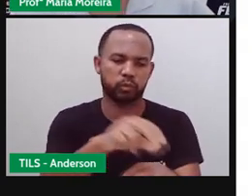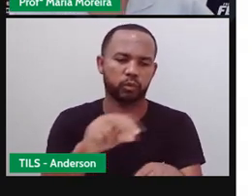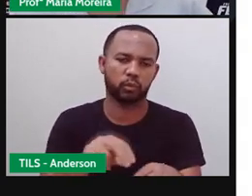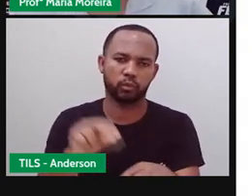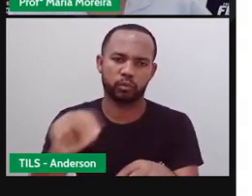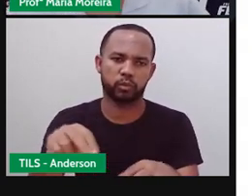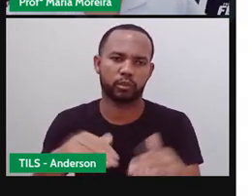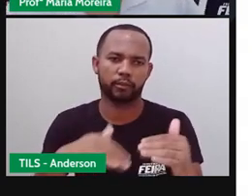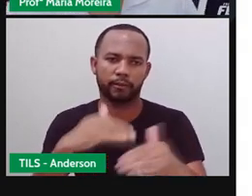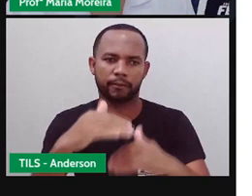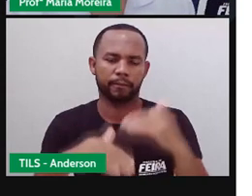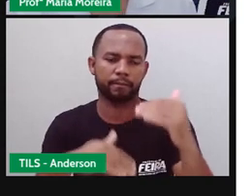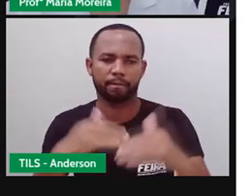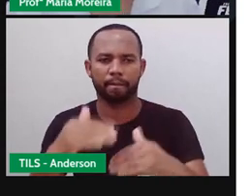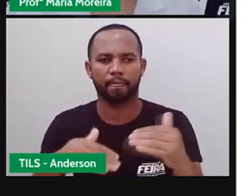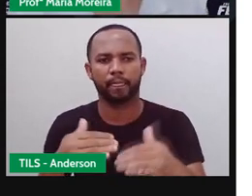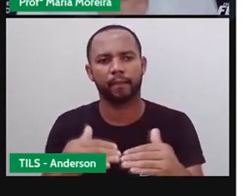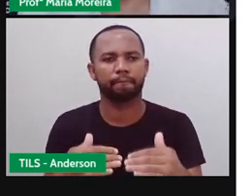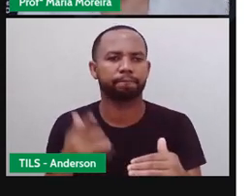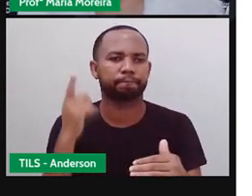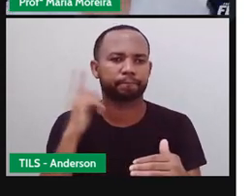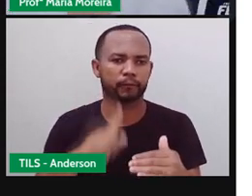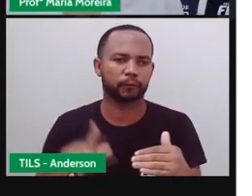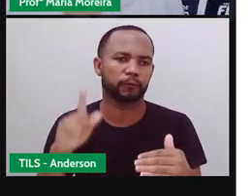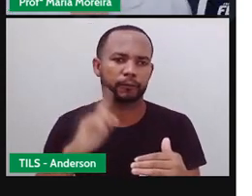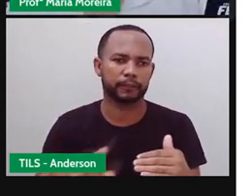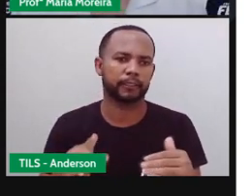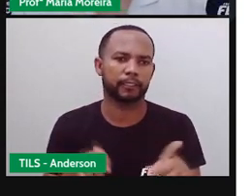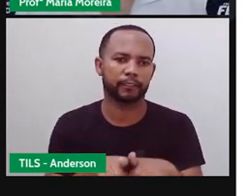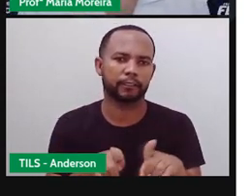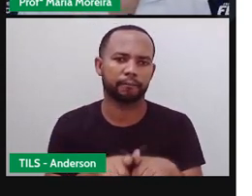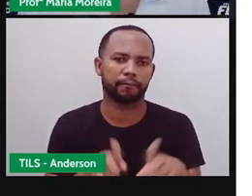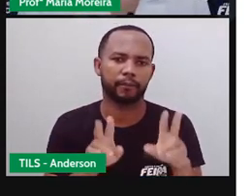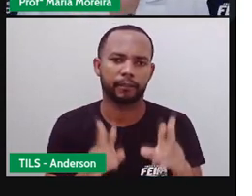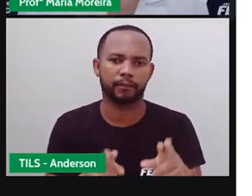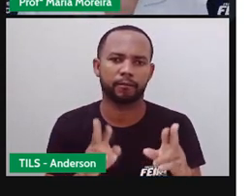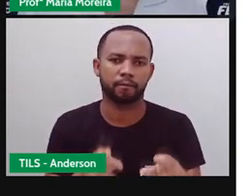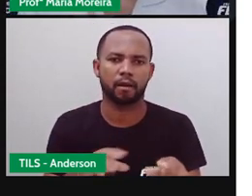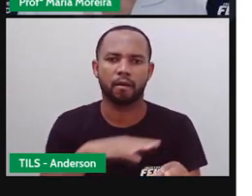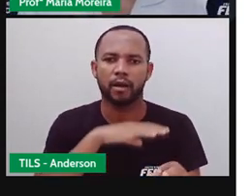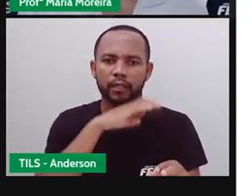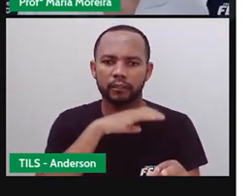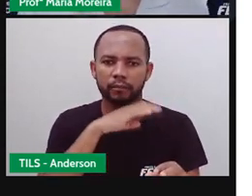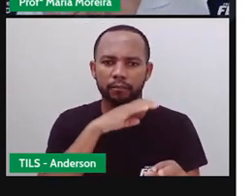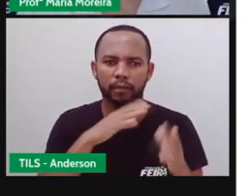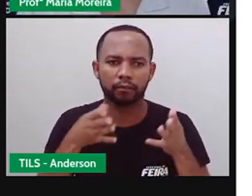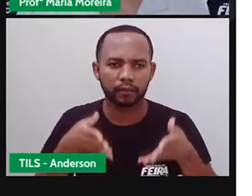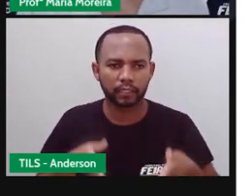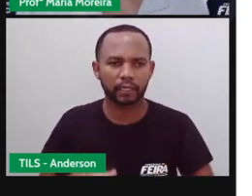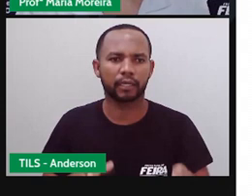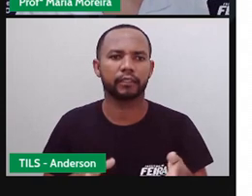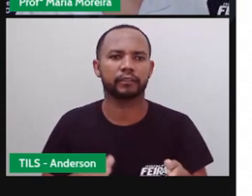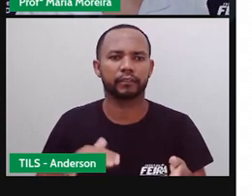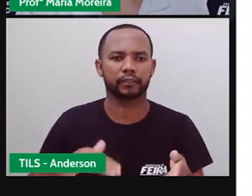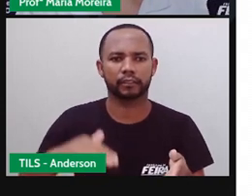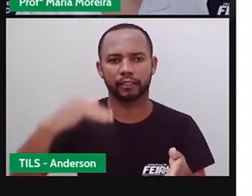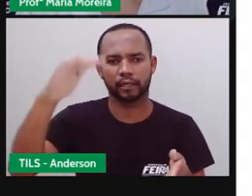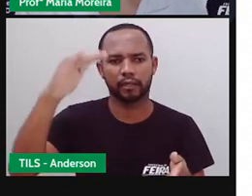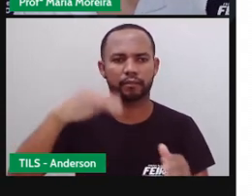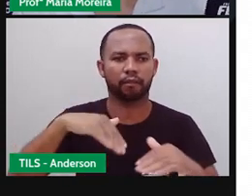possa o que se reproduzir assim como né os animais que nascem crescem se reproduzem e